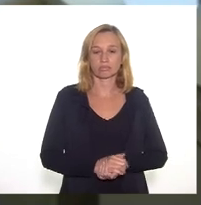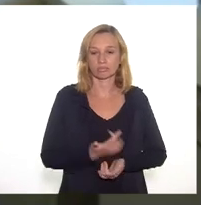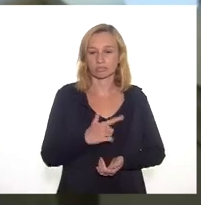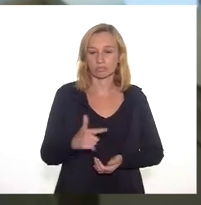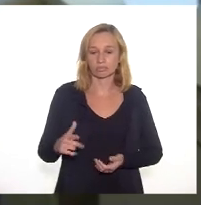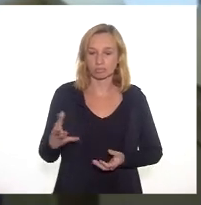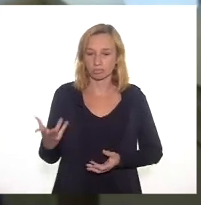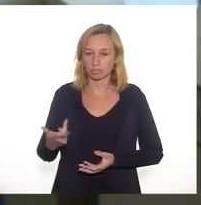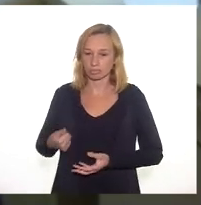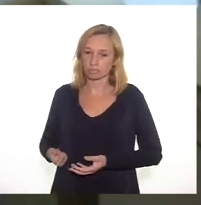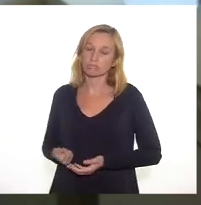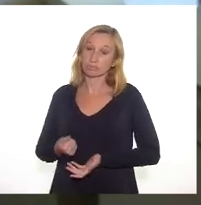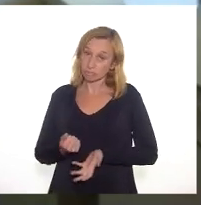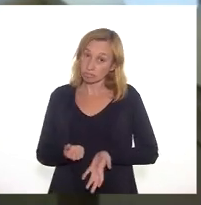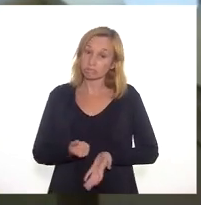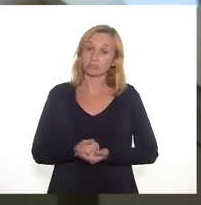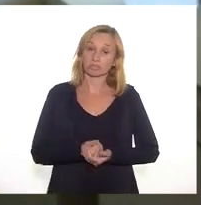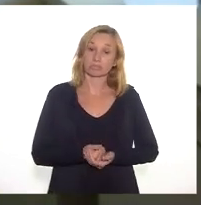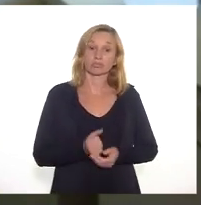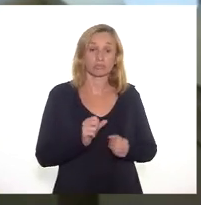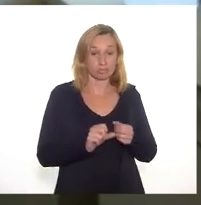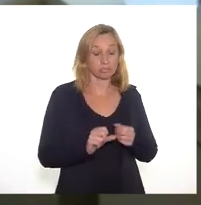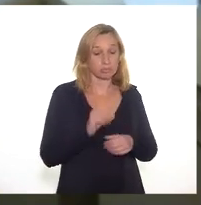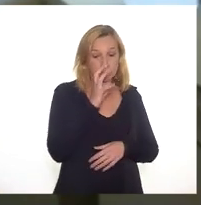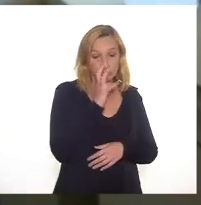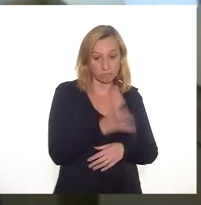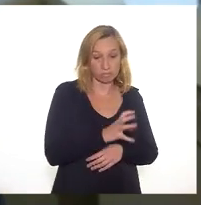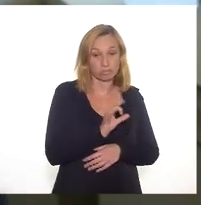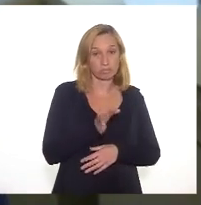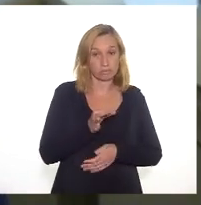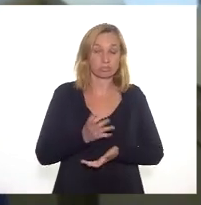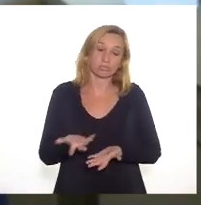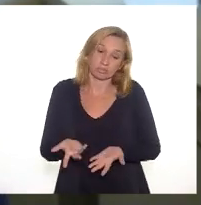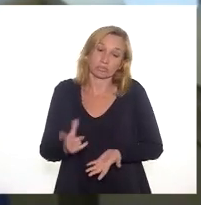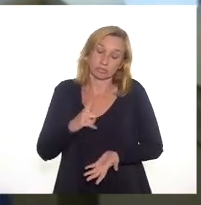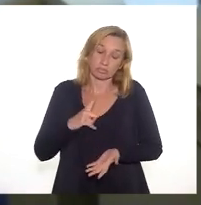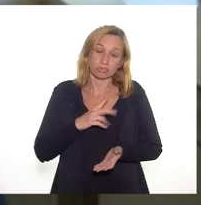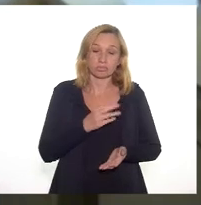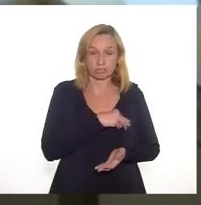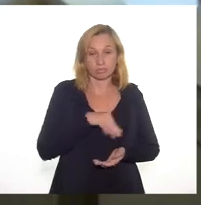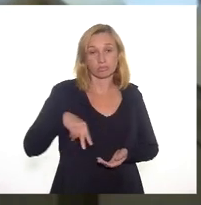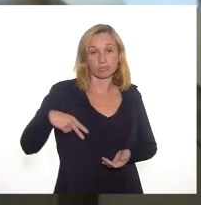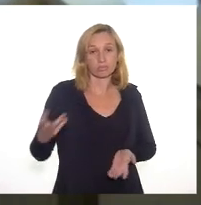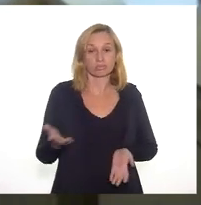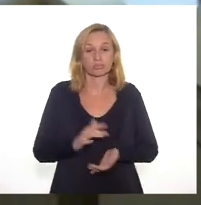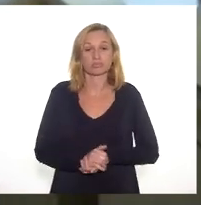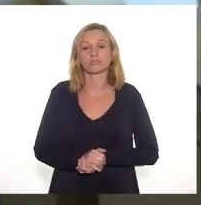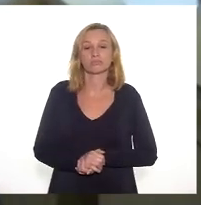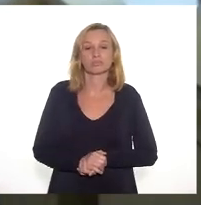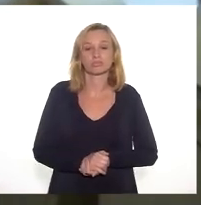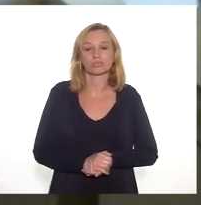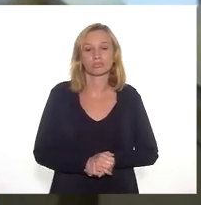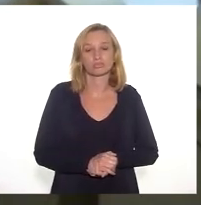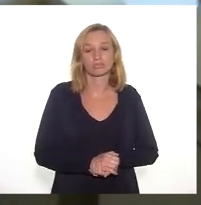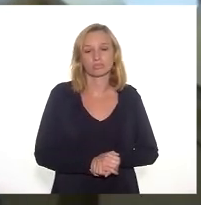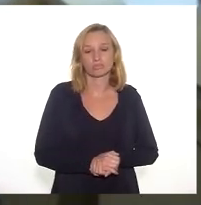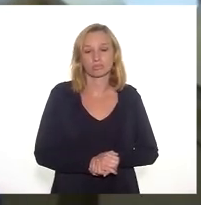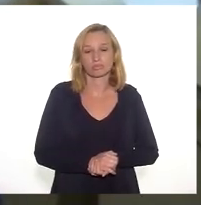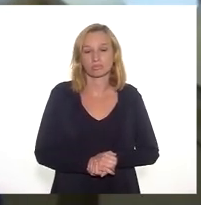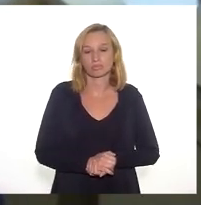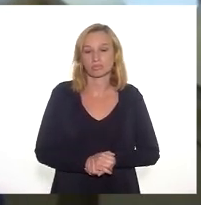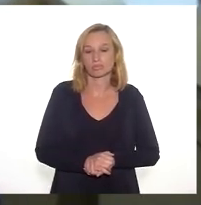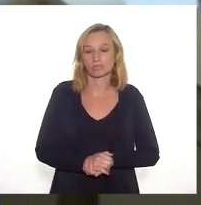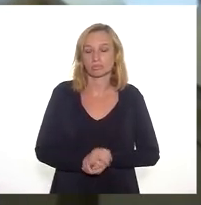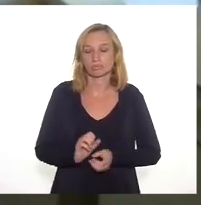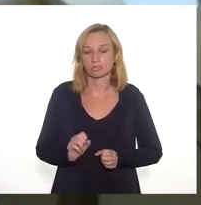as qualificações para fazer a acusação que tem o Ministério Público. Mas tentamos dar